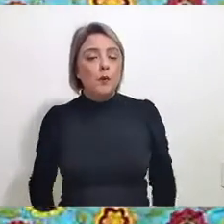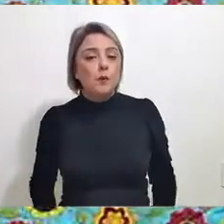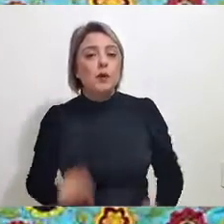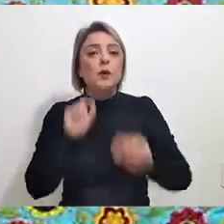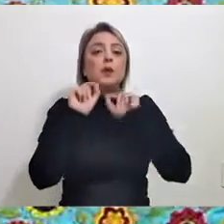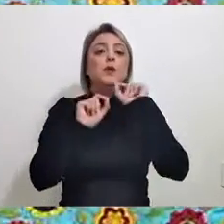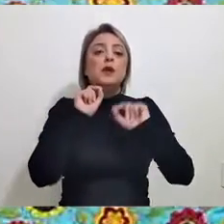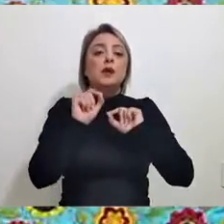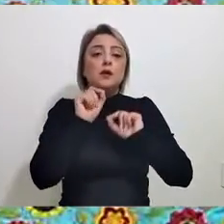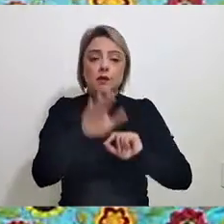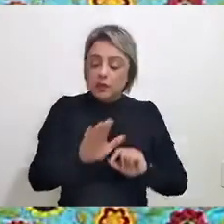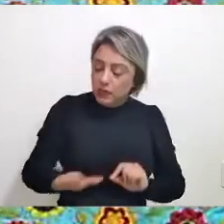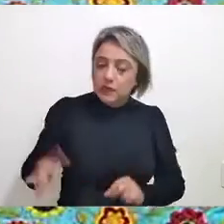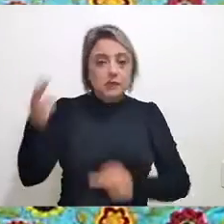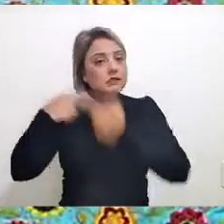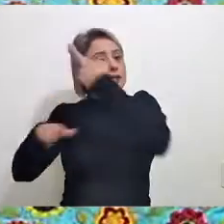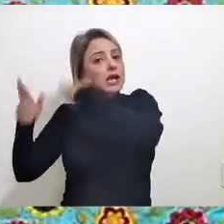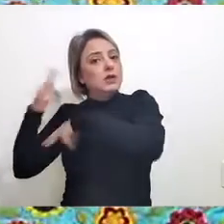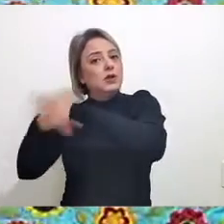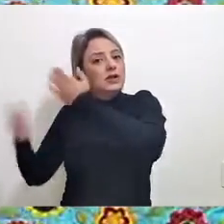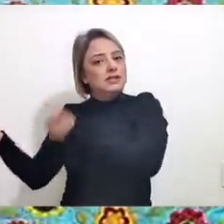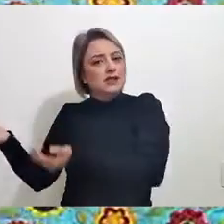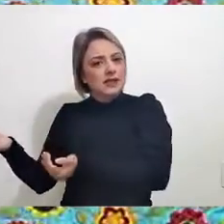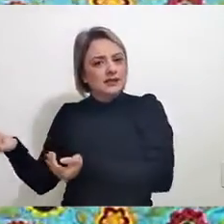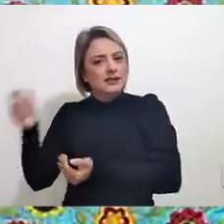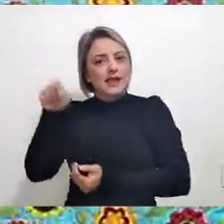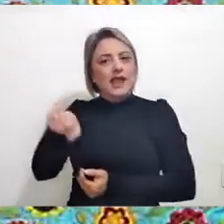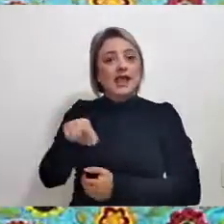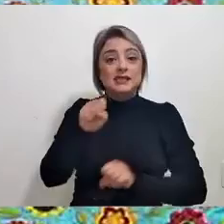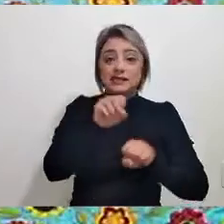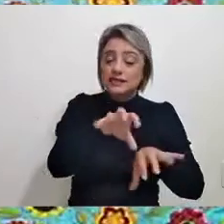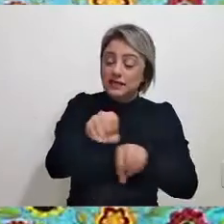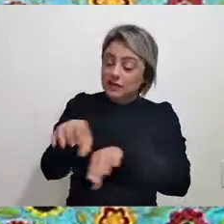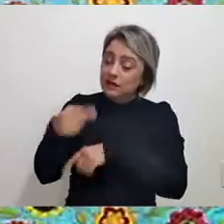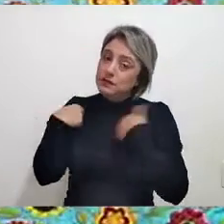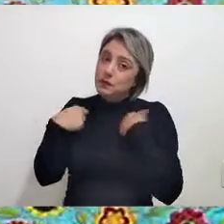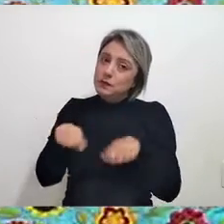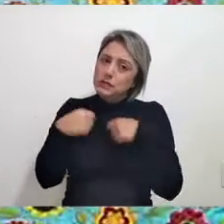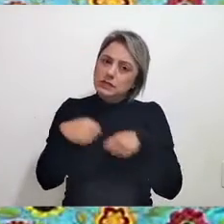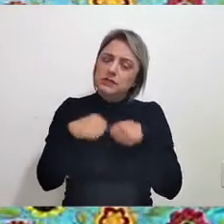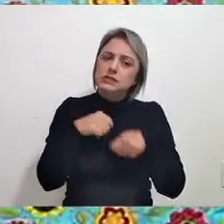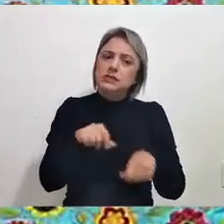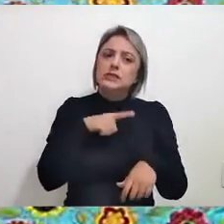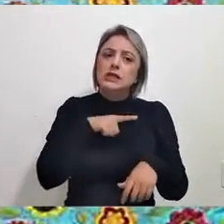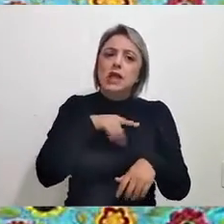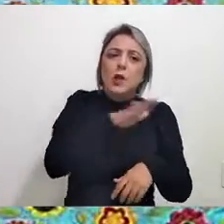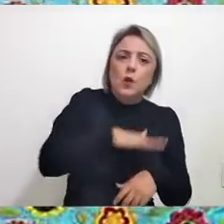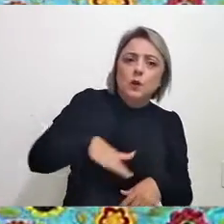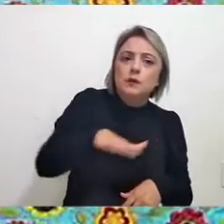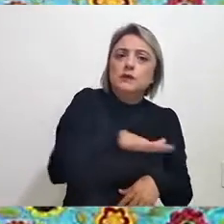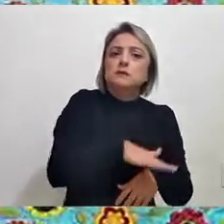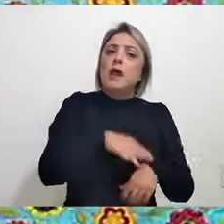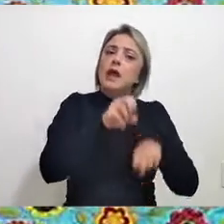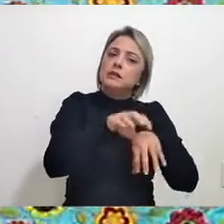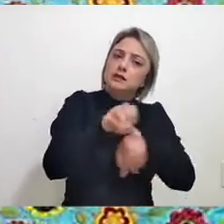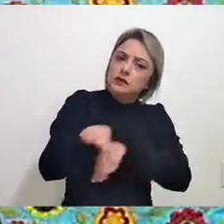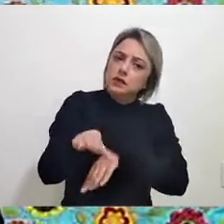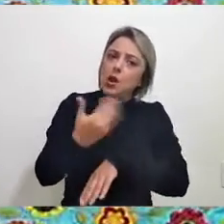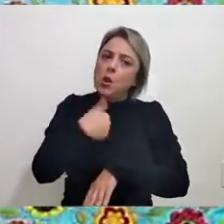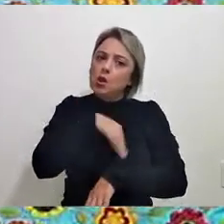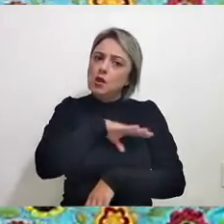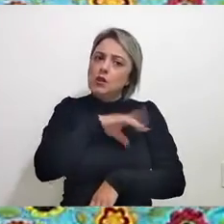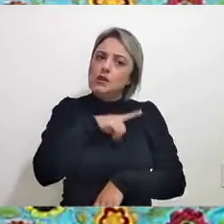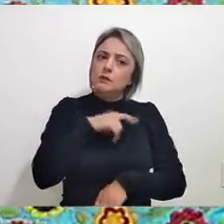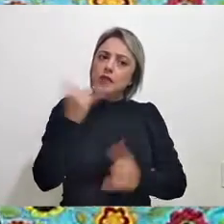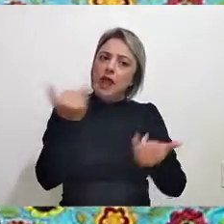tem que preservar algumas partes, que tem pessoas que não podem tocá-las. Né? E isso vai funcionar para a